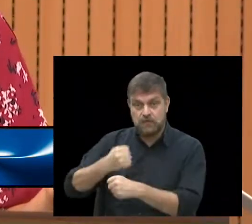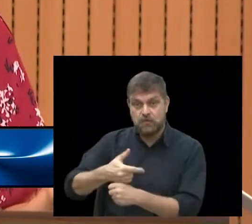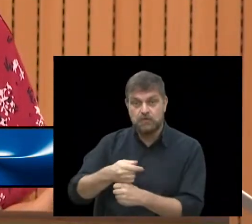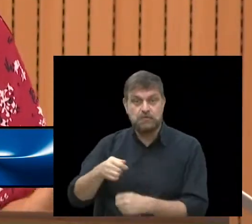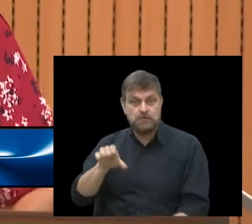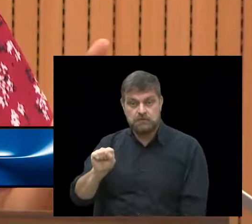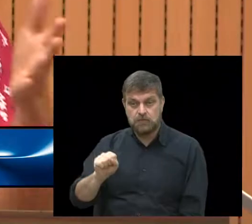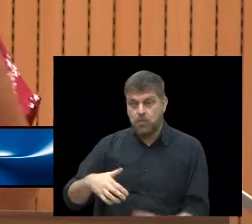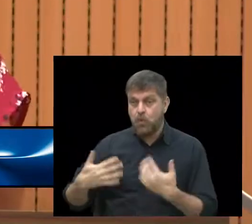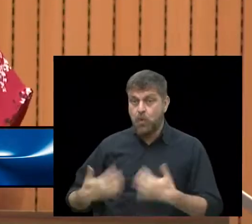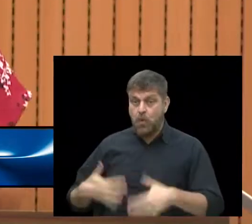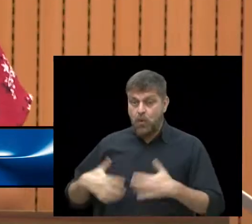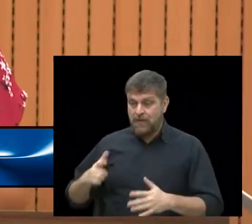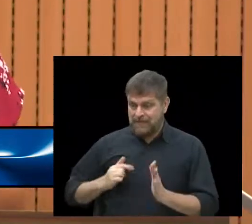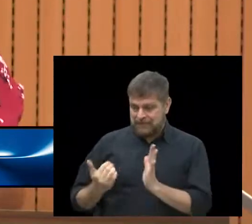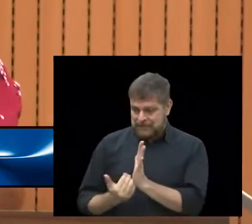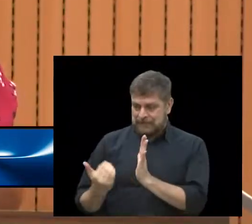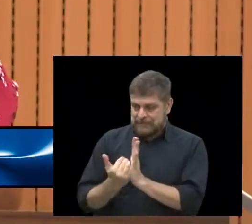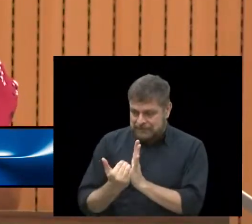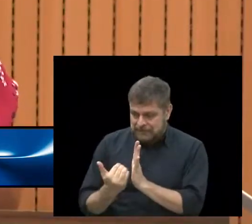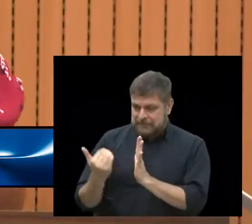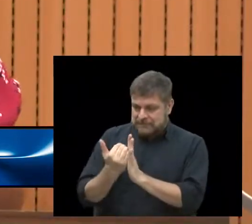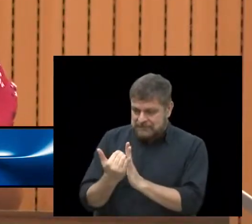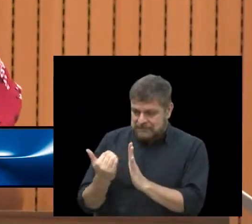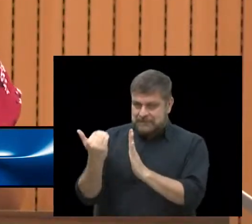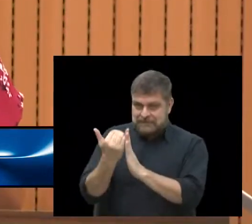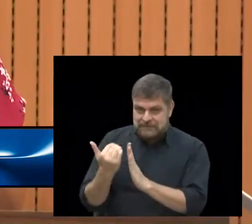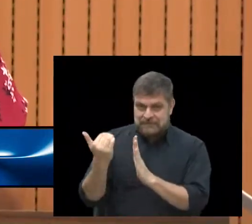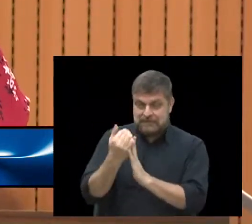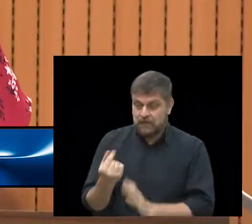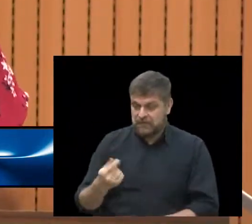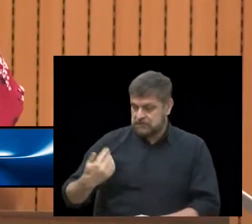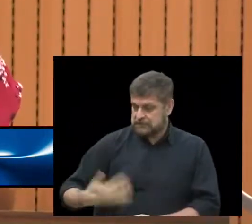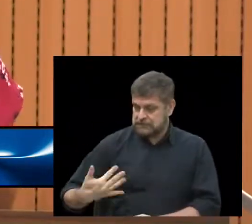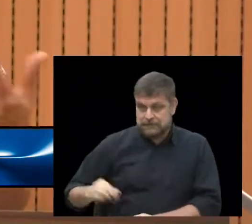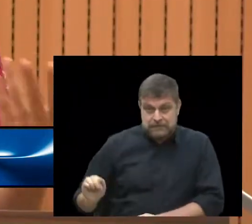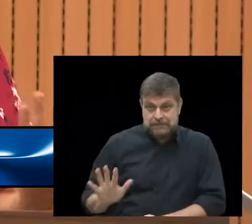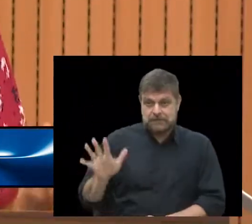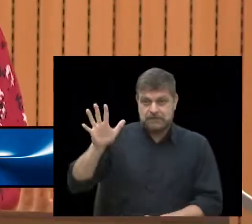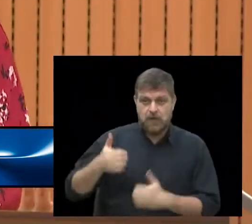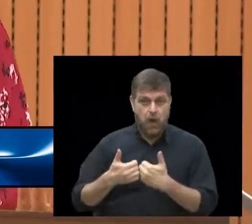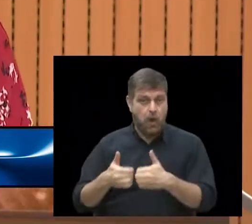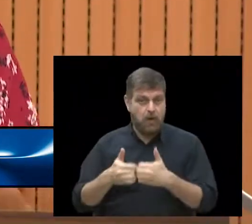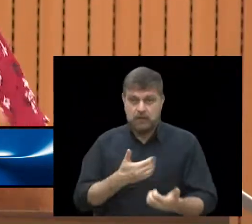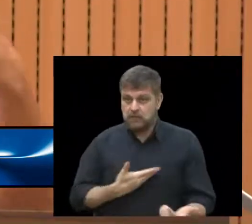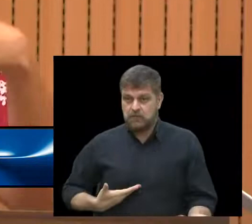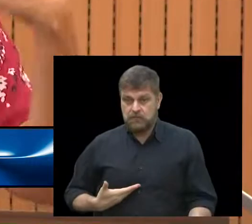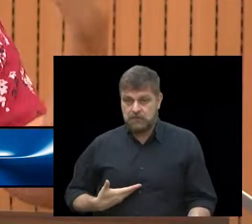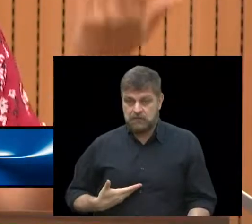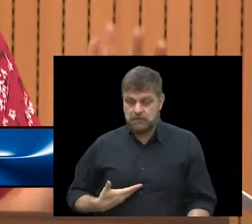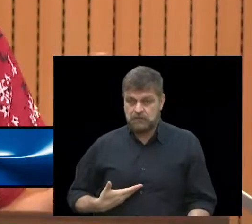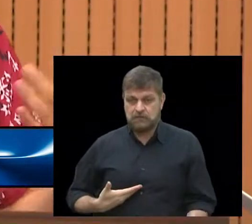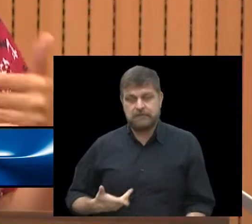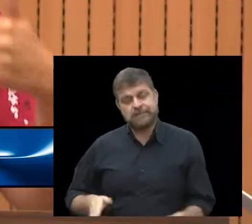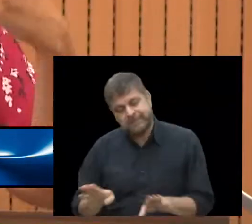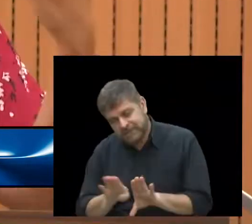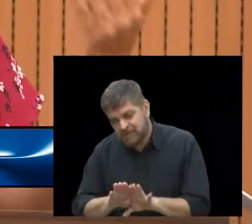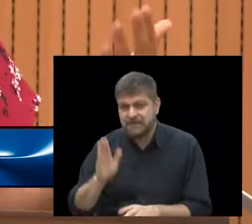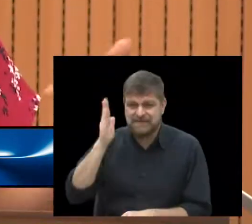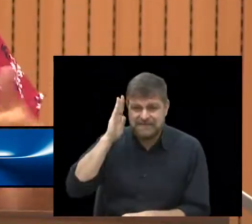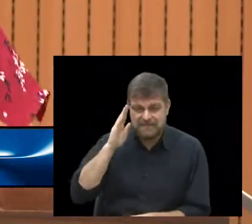gente teve aí uma escalada no valor da tarifa do transporte e a gente não tem, sem contar